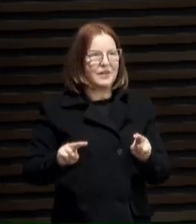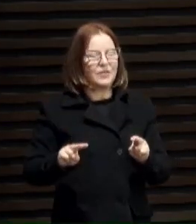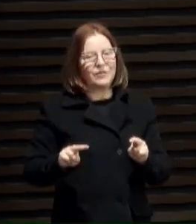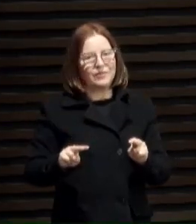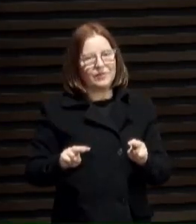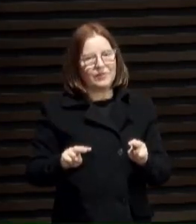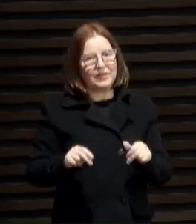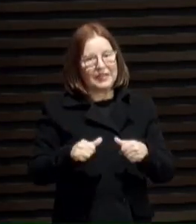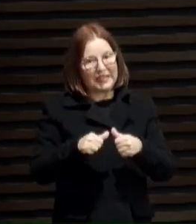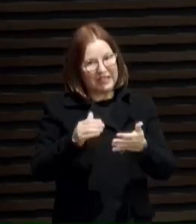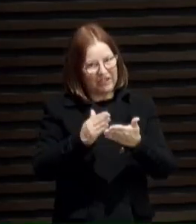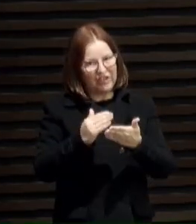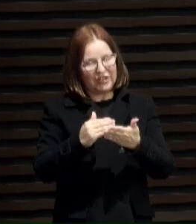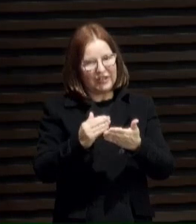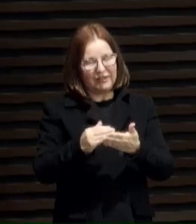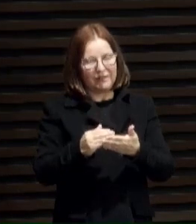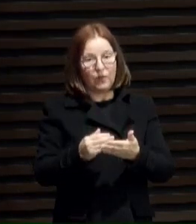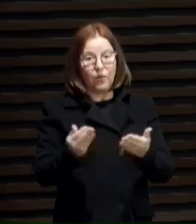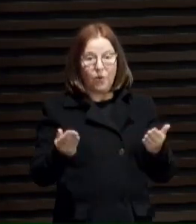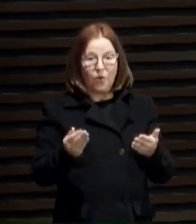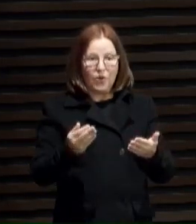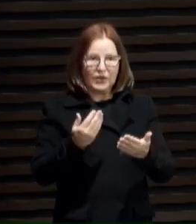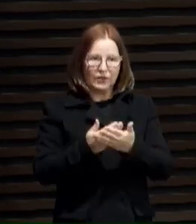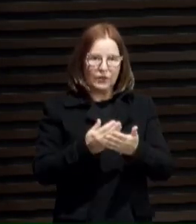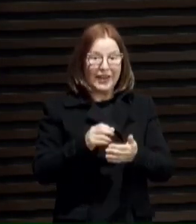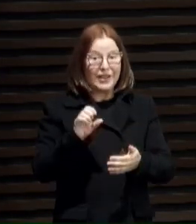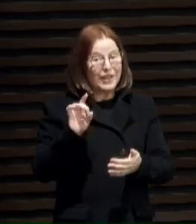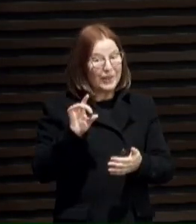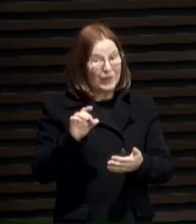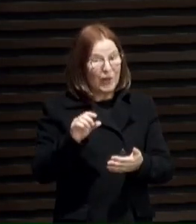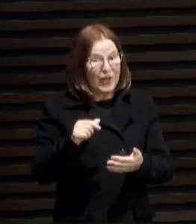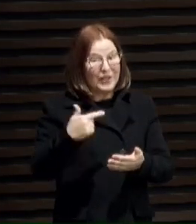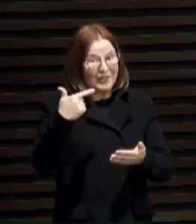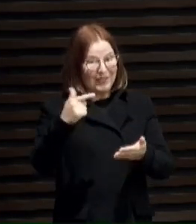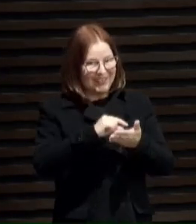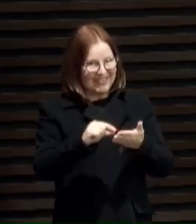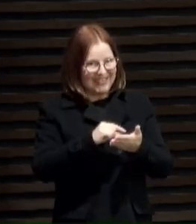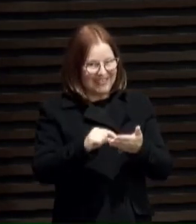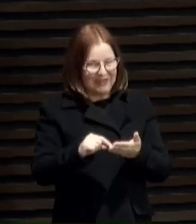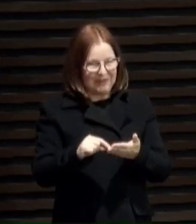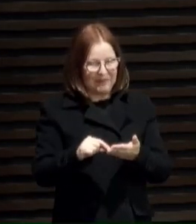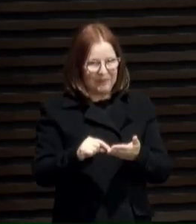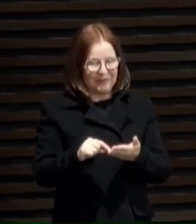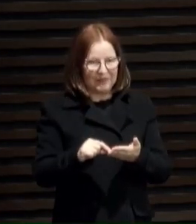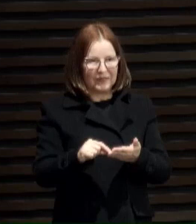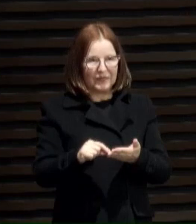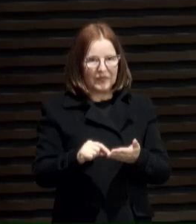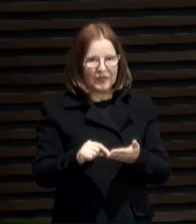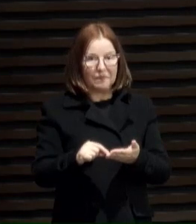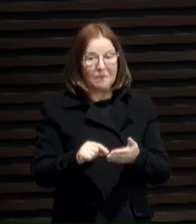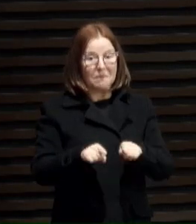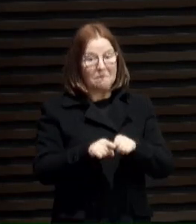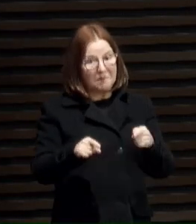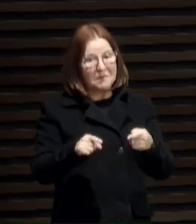Malaquias. Nós vamos estudar apenas 2 versículos hoje, mas eu gostaria de ler a partir do verso 1, de 1 a